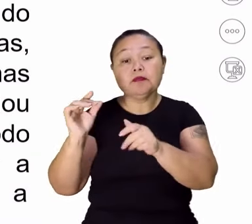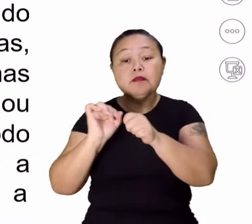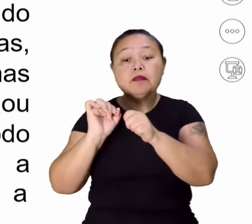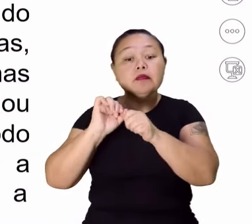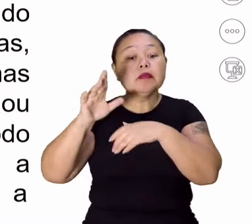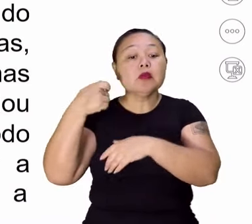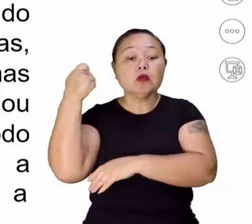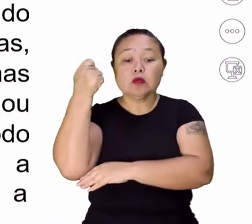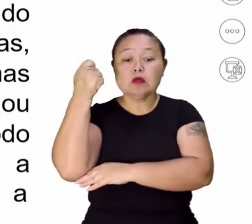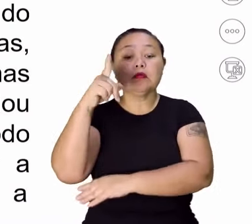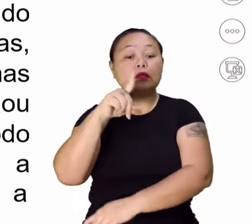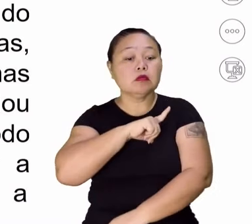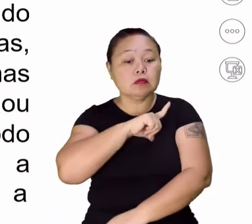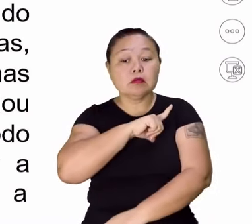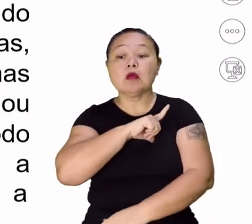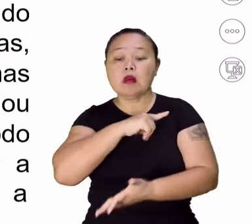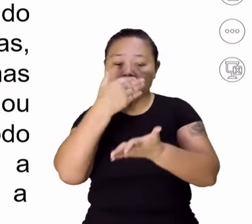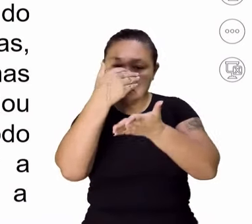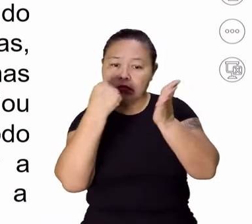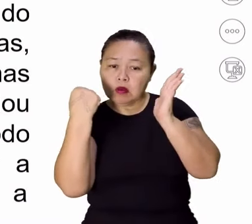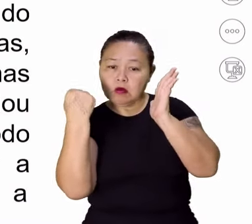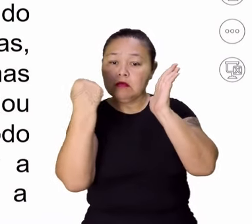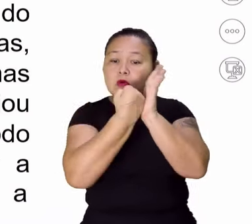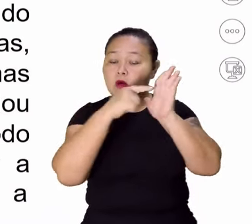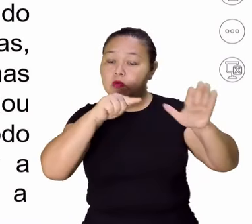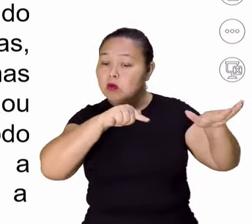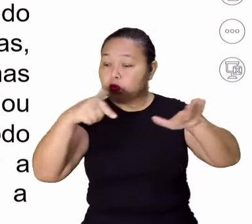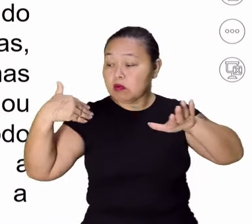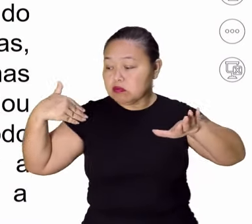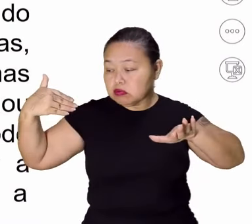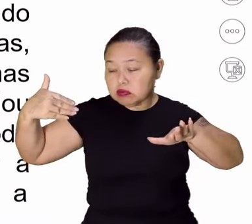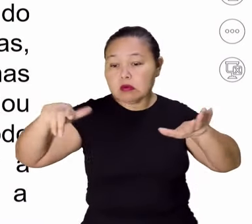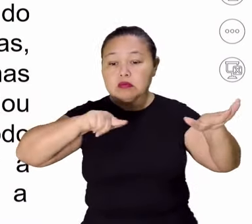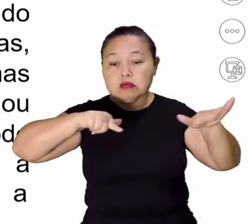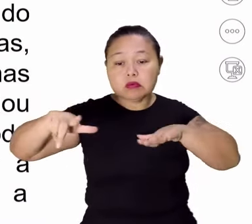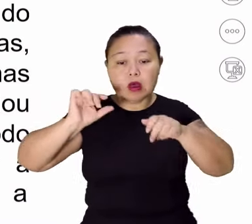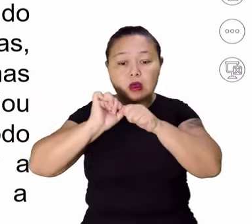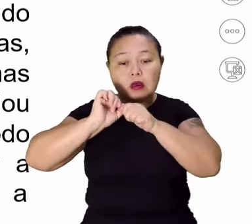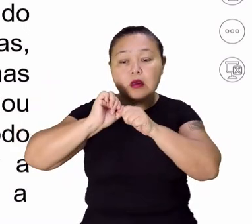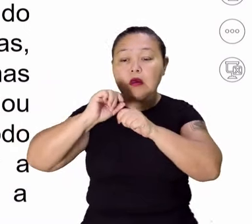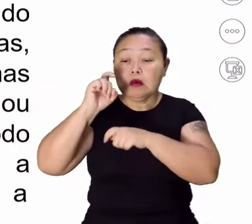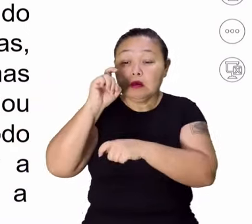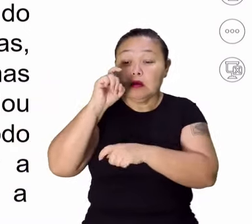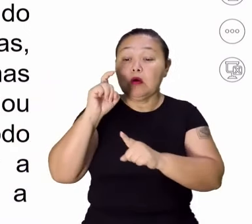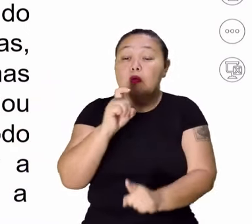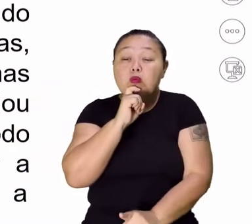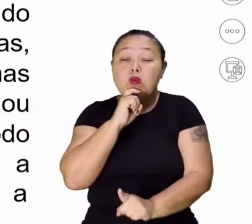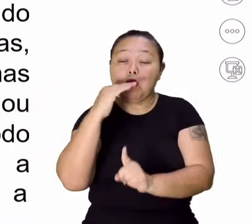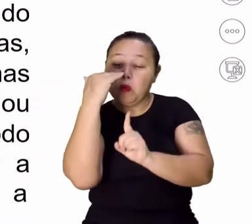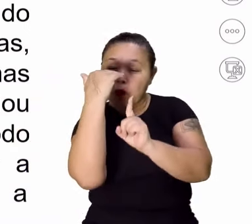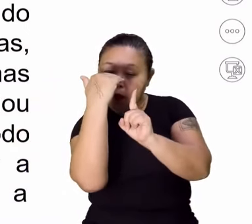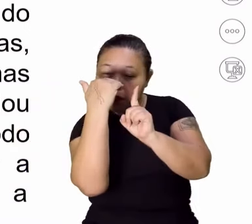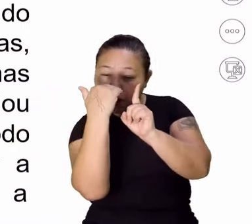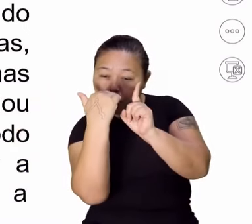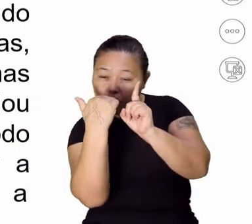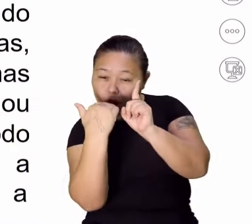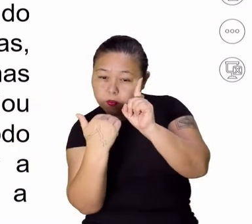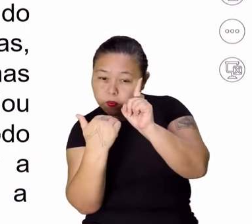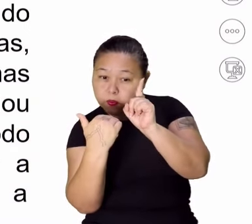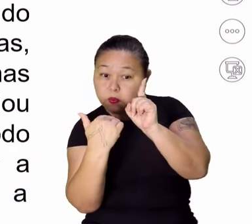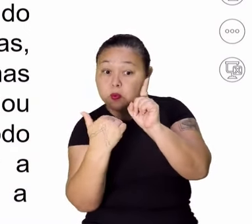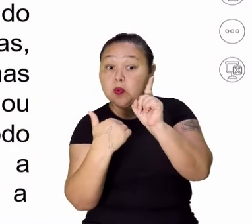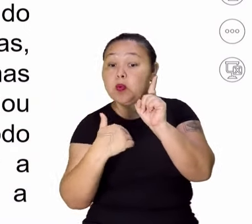Embora o Rio Grande do Sul tenha registrado, nas últimas semanas, temperaturas mais baixas, incluindo mínimas abaixo dos